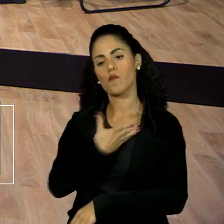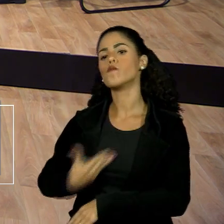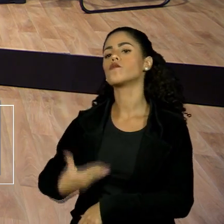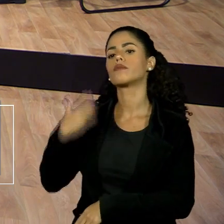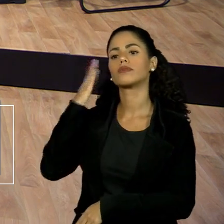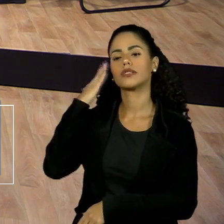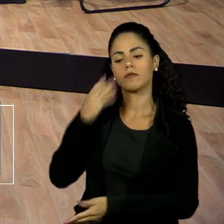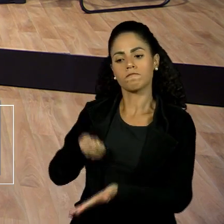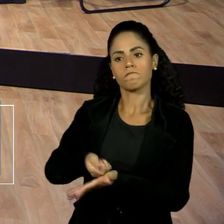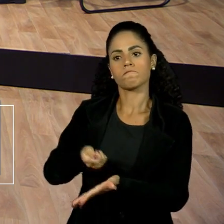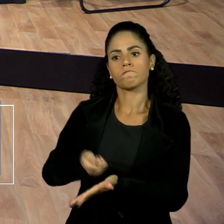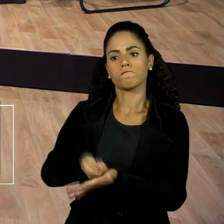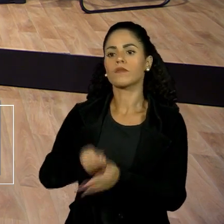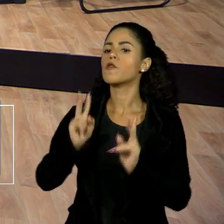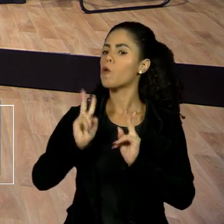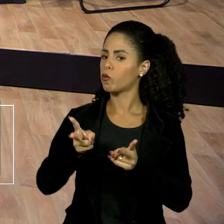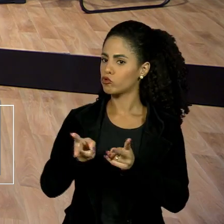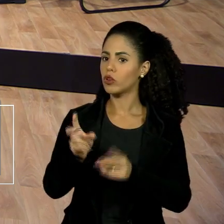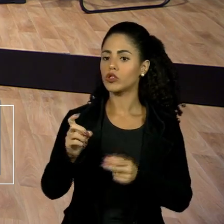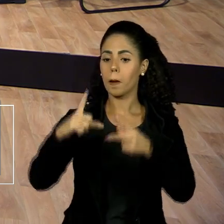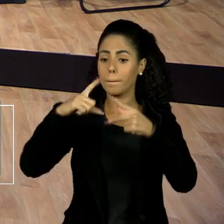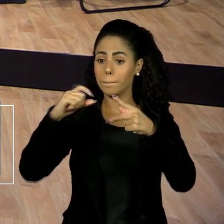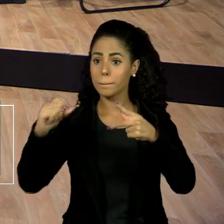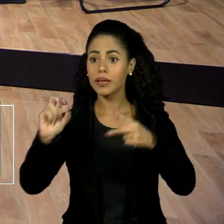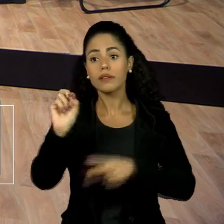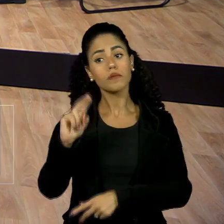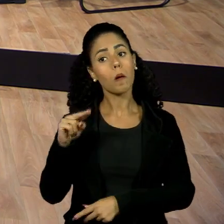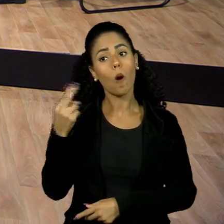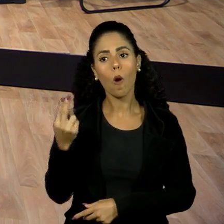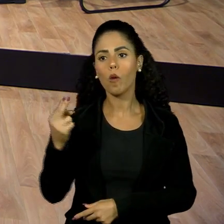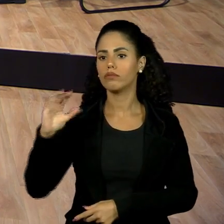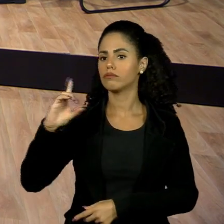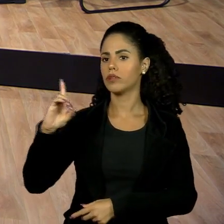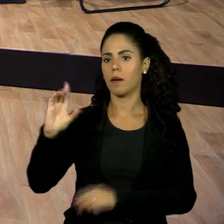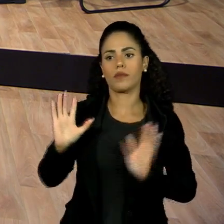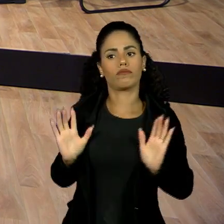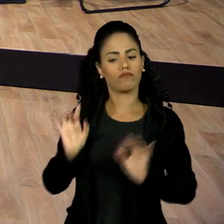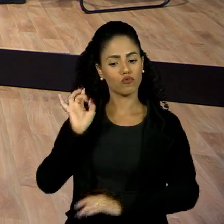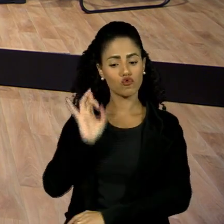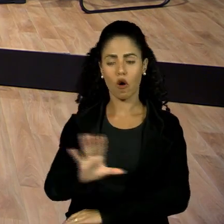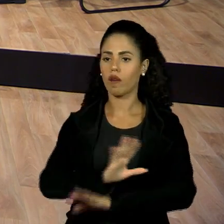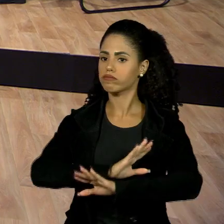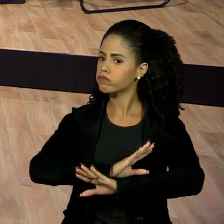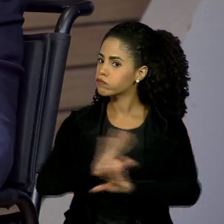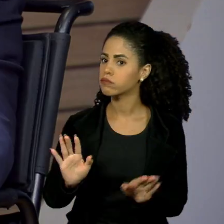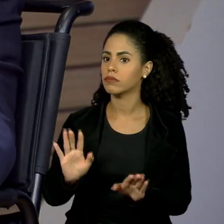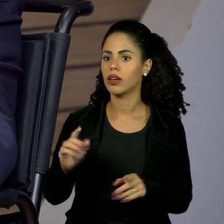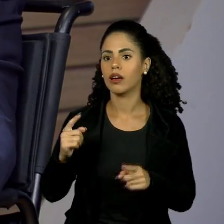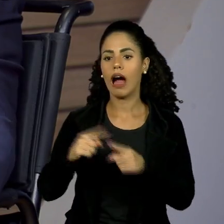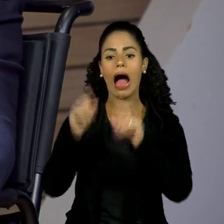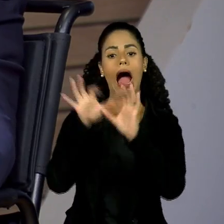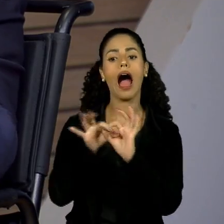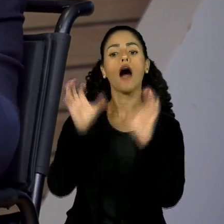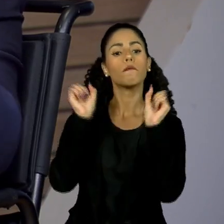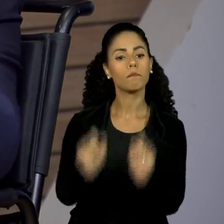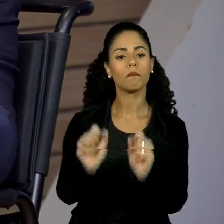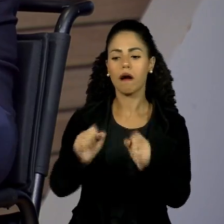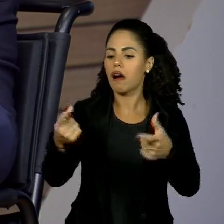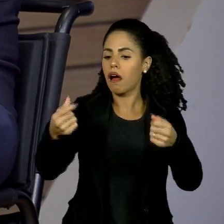manter firme nessa postura de não permitir, que é algo que a gente conversou com o Ministério da Saúde, de não permitir que o